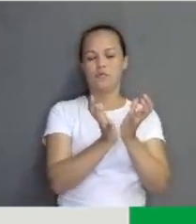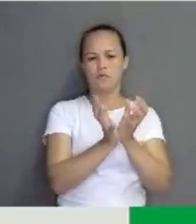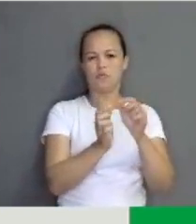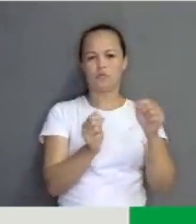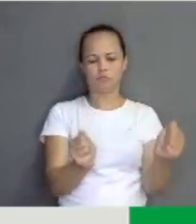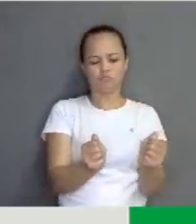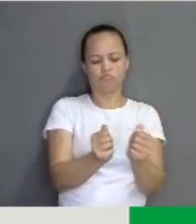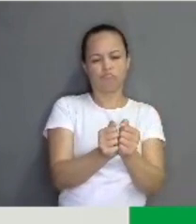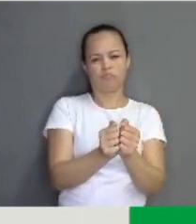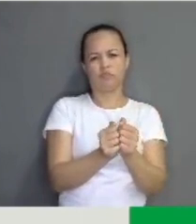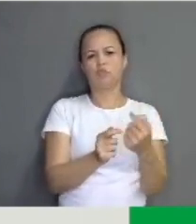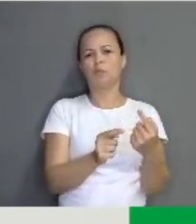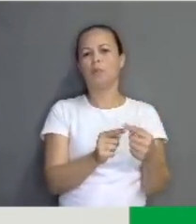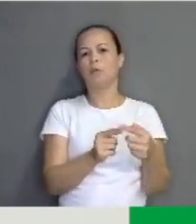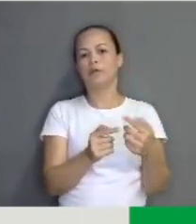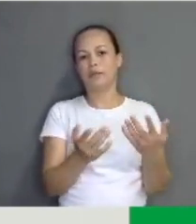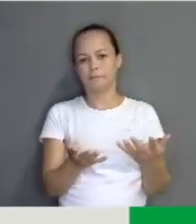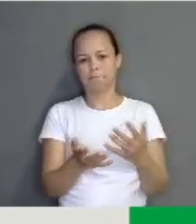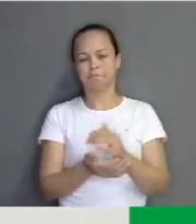certo?